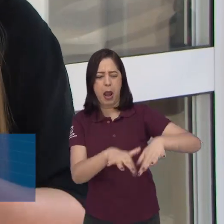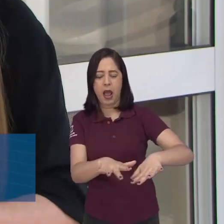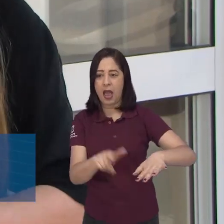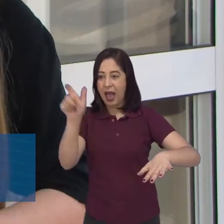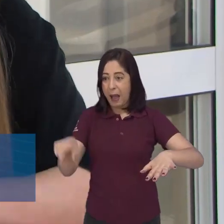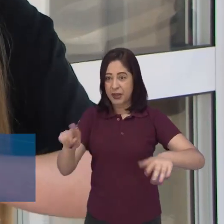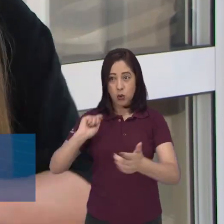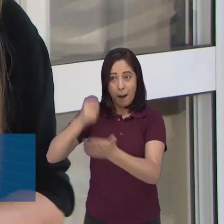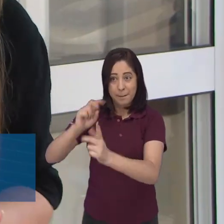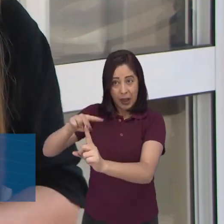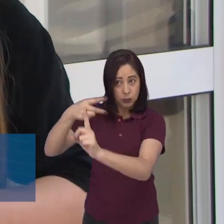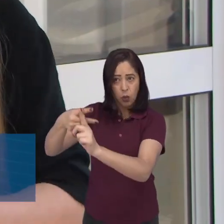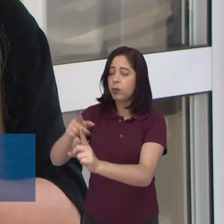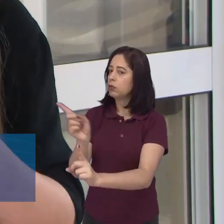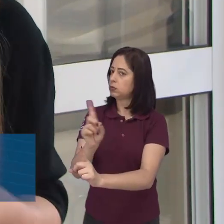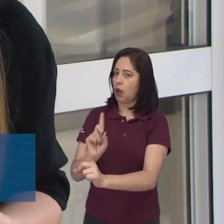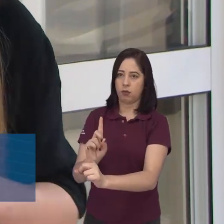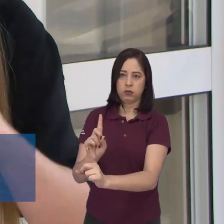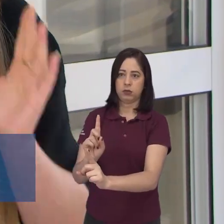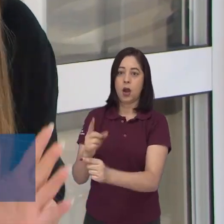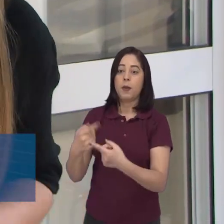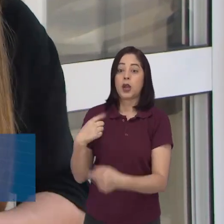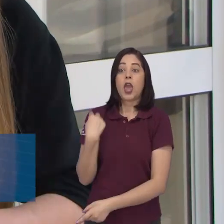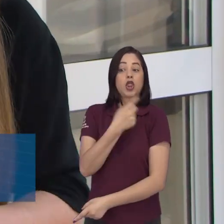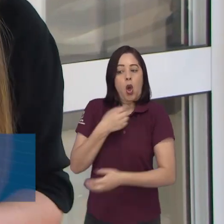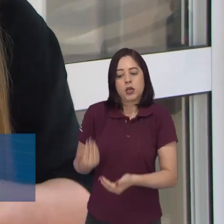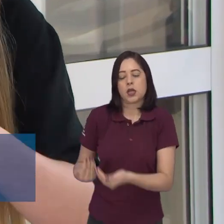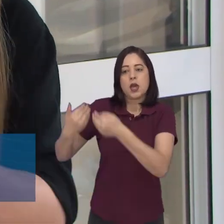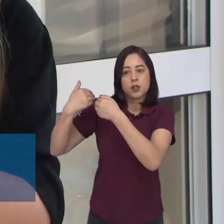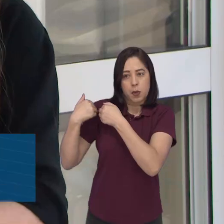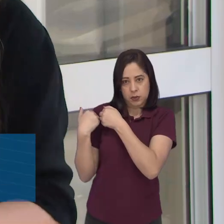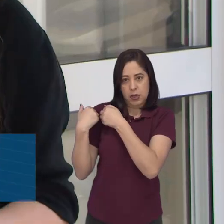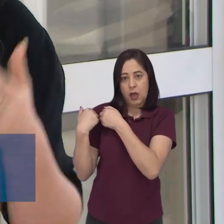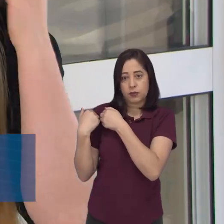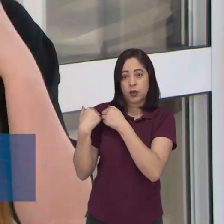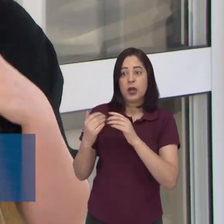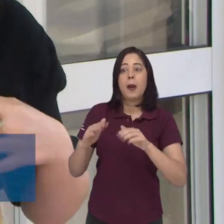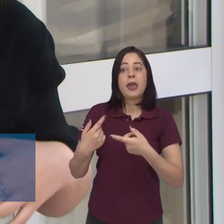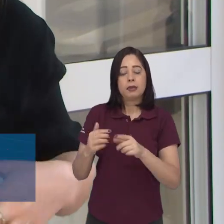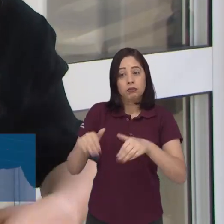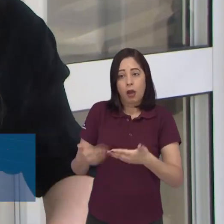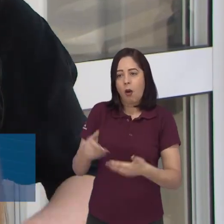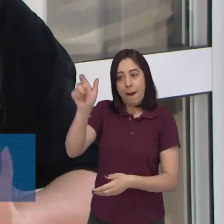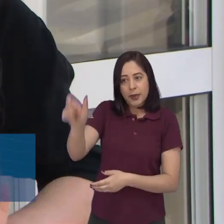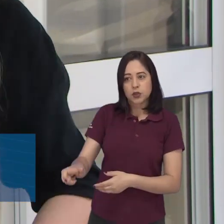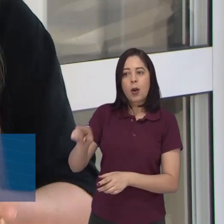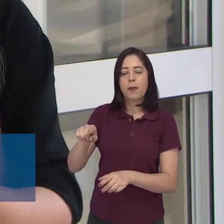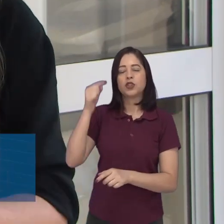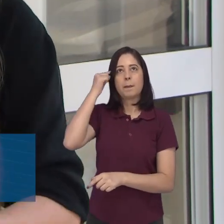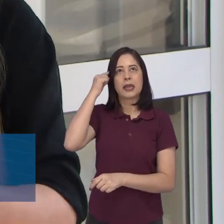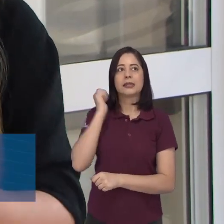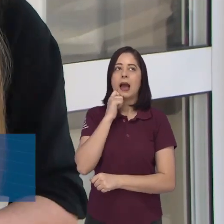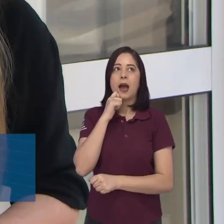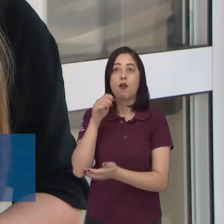disso. O aluguel já é uma coisa fixa e é responsabilidade nossa todo o restante. O que ajuda na questão dos custos, né? A pessoa pode se planejar para